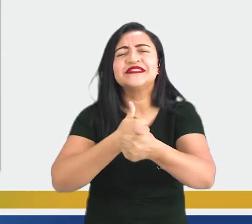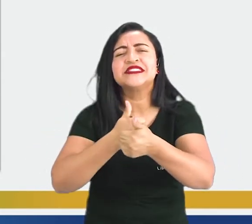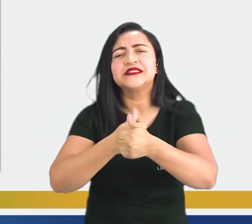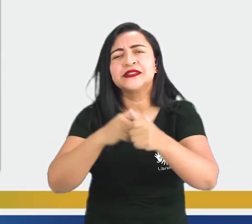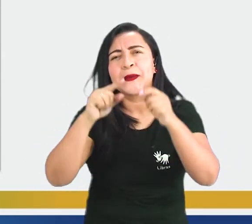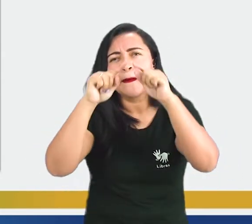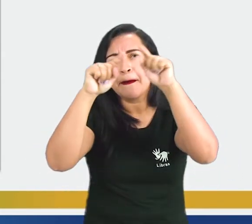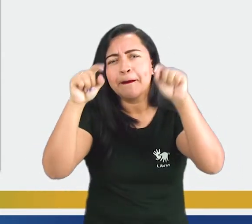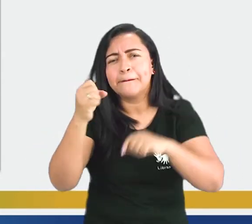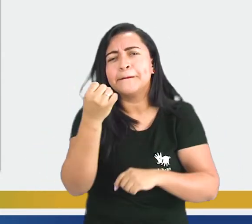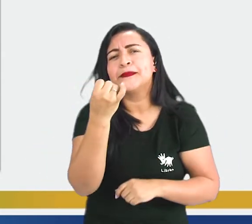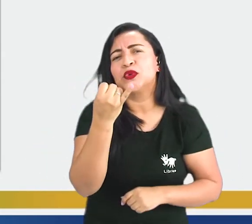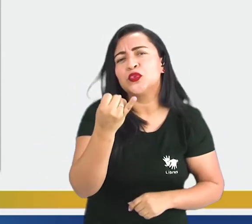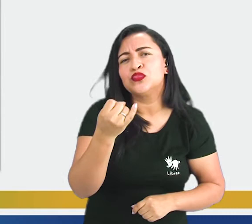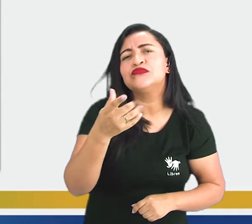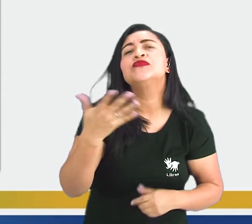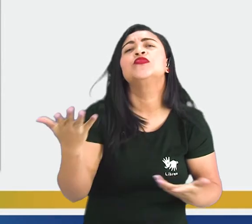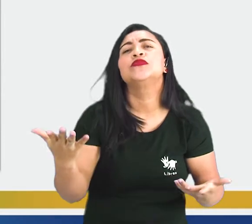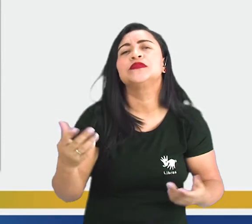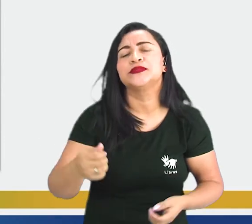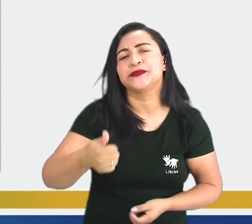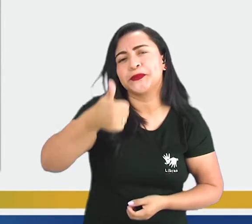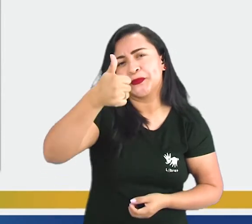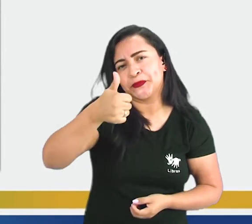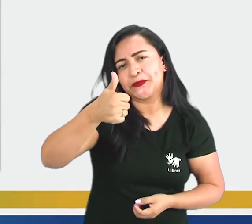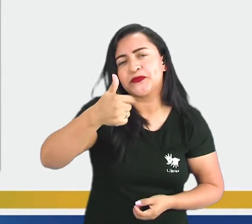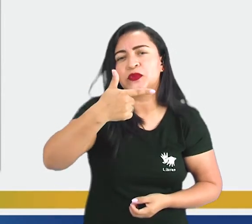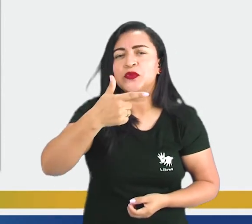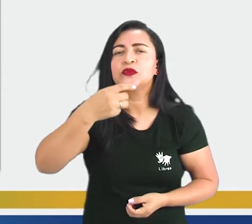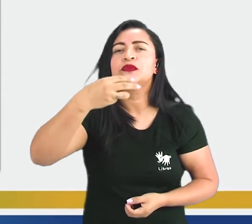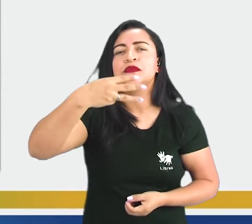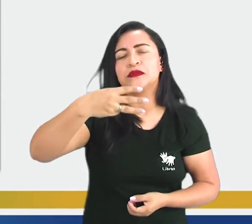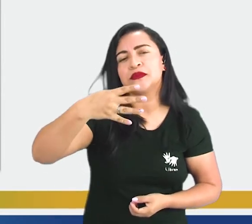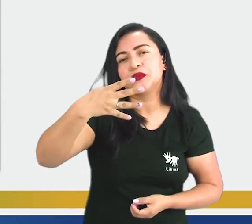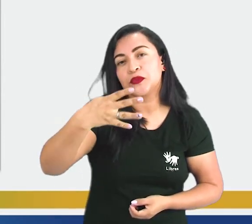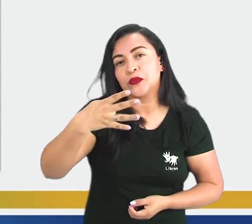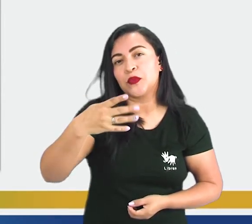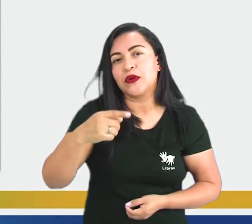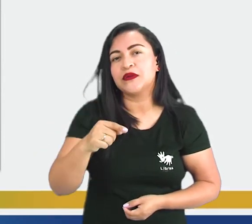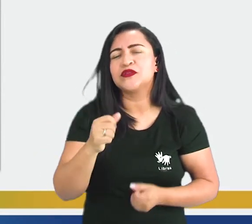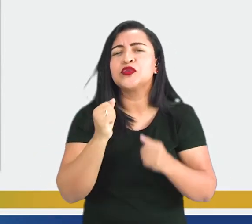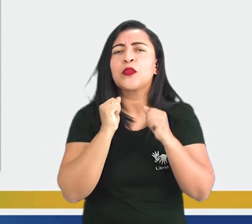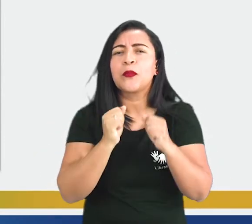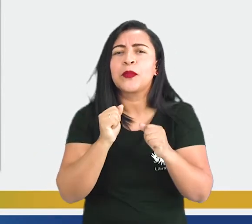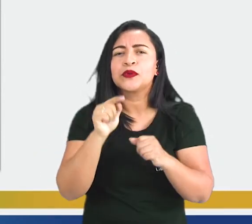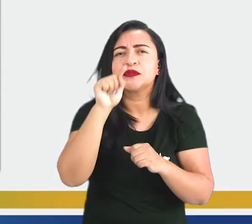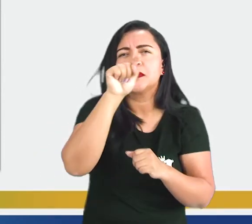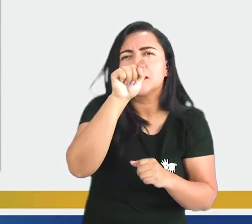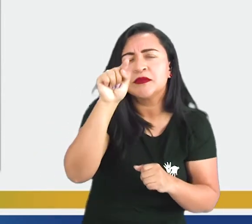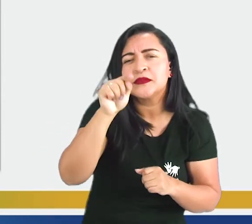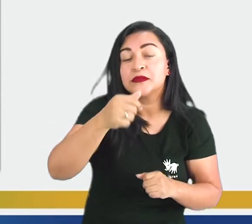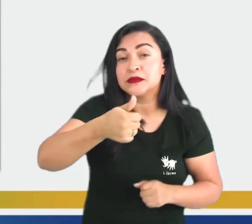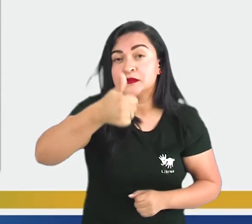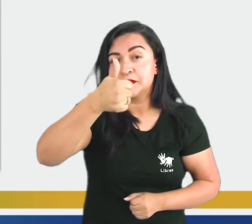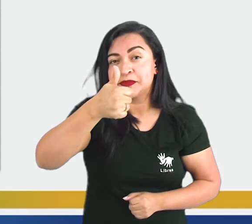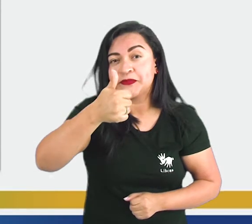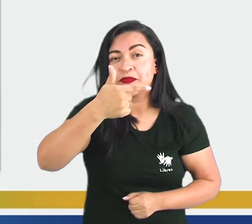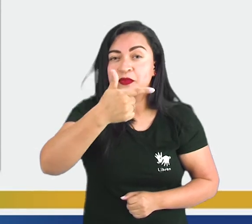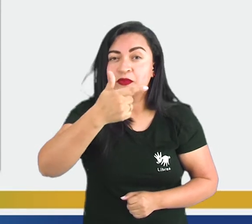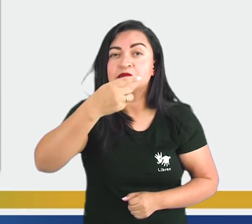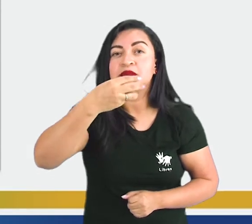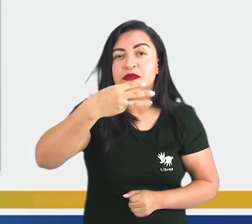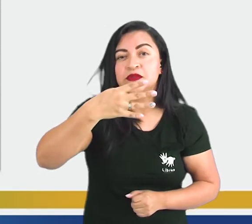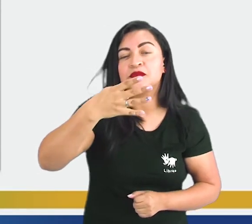juntos. 1, 2, 3, 4, você pode ir apontando com o seu dedinho aí. 5,